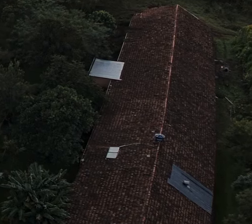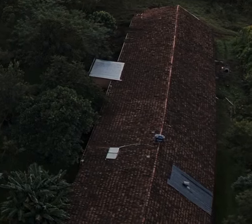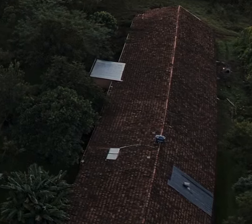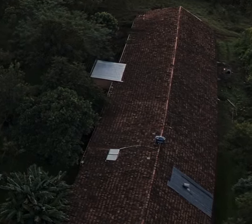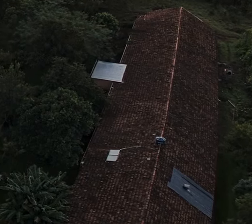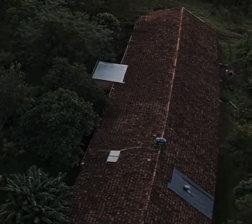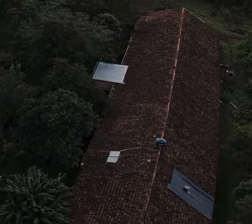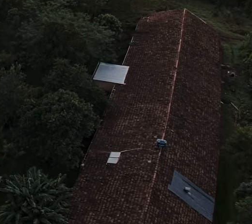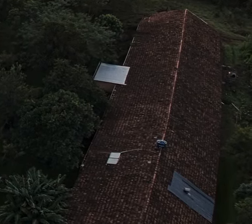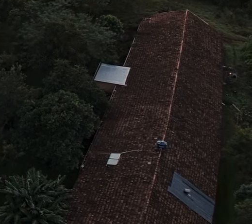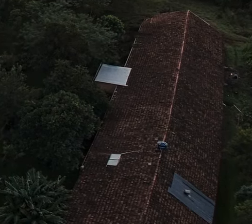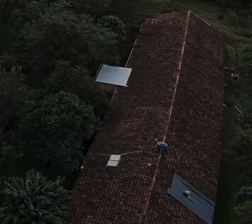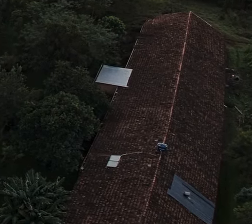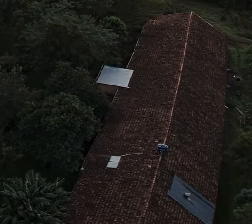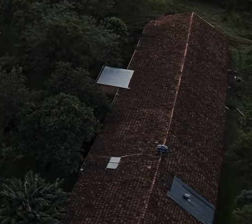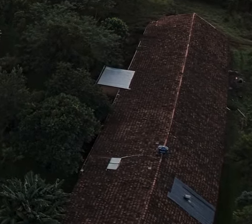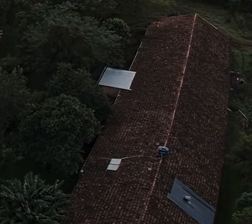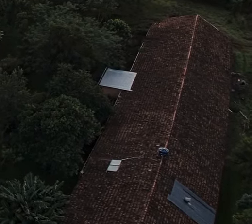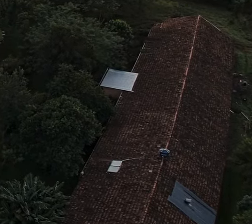Thank